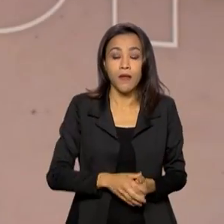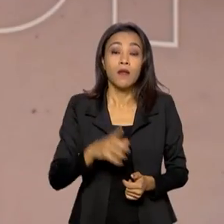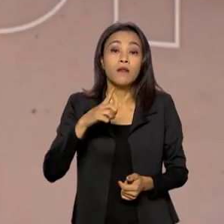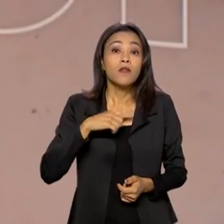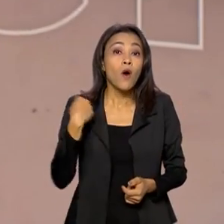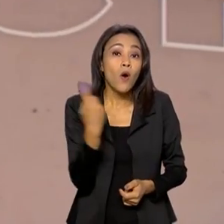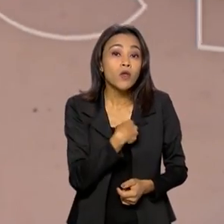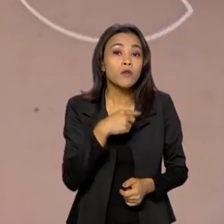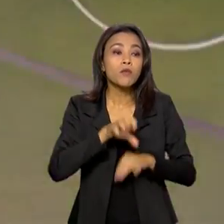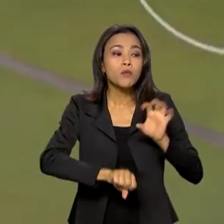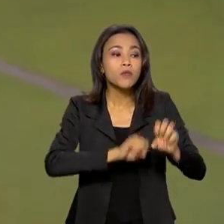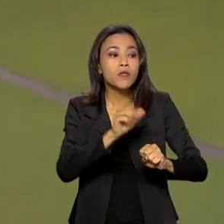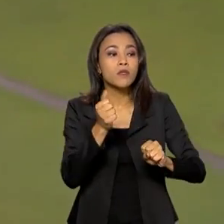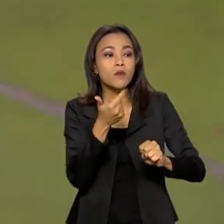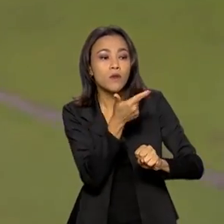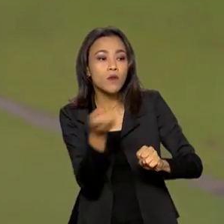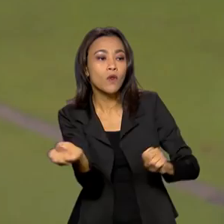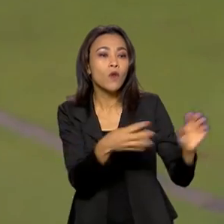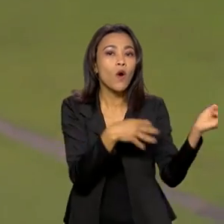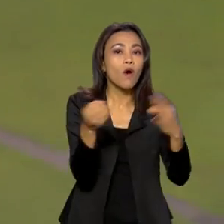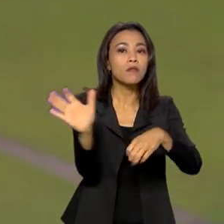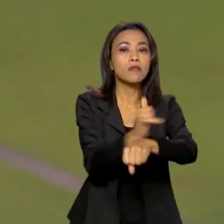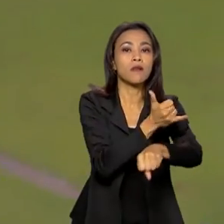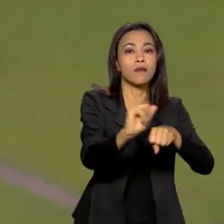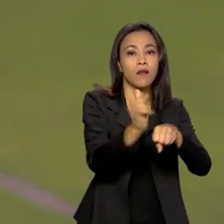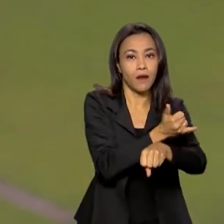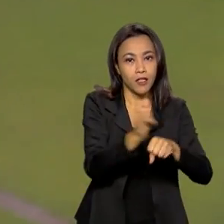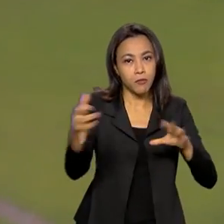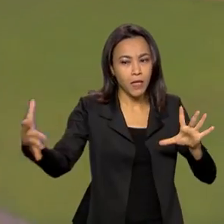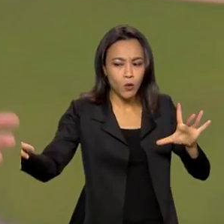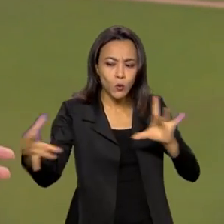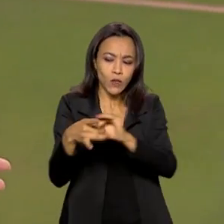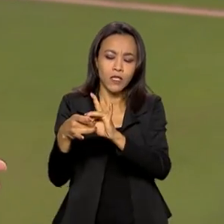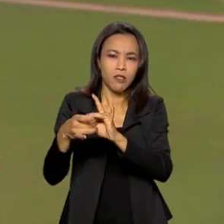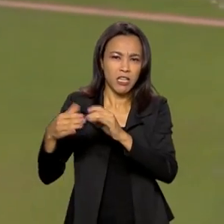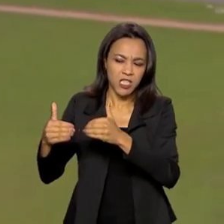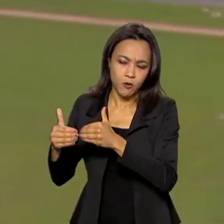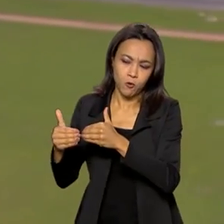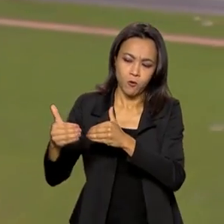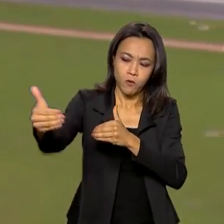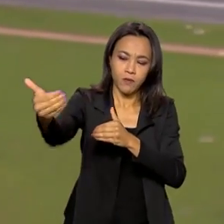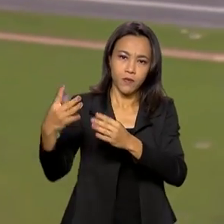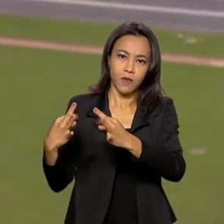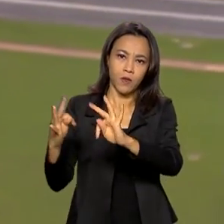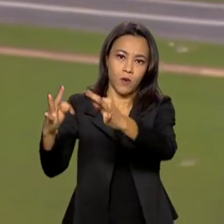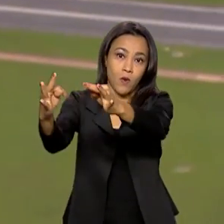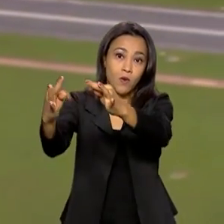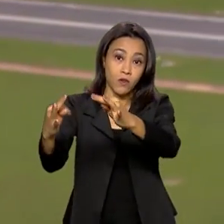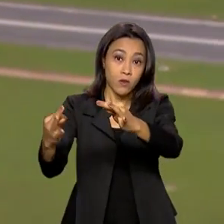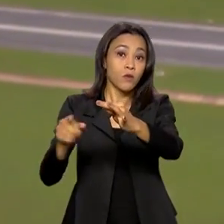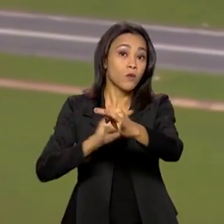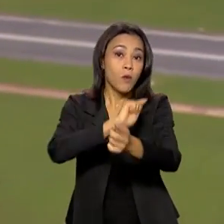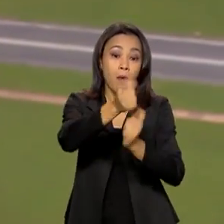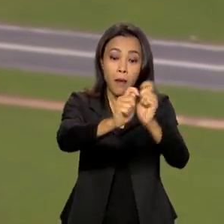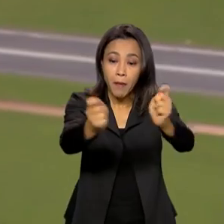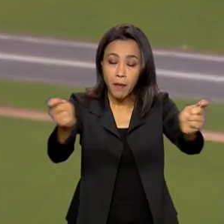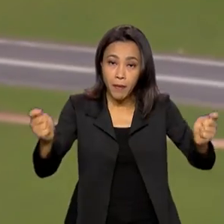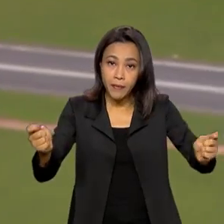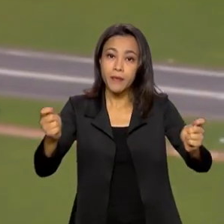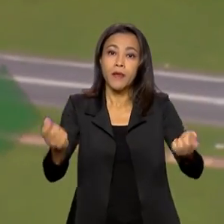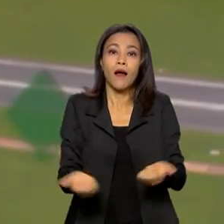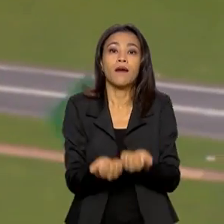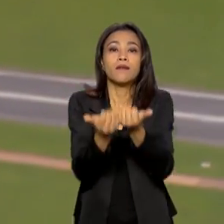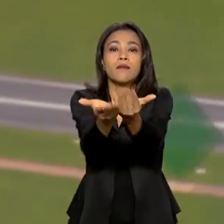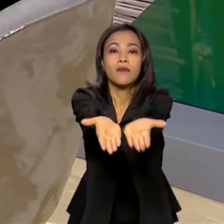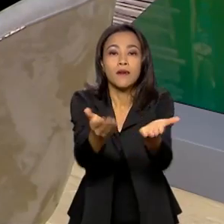de esse avanço tecnológico ao nosso pagamento né a a entrega dos programas sociais